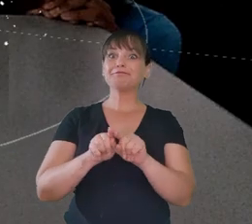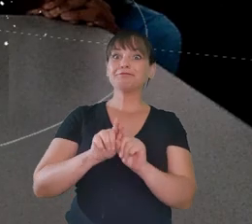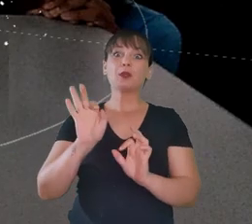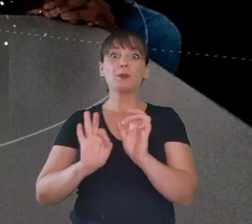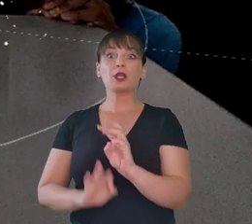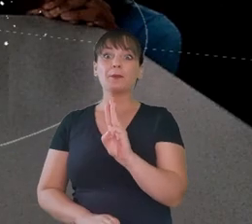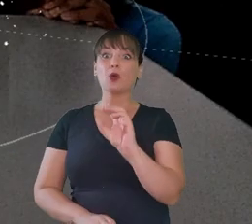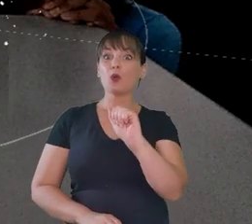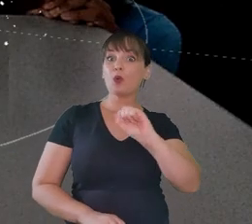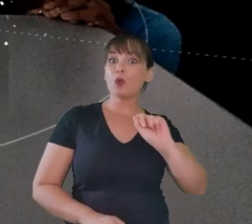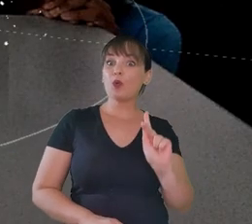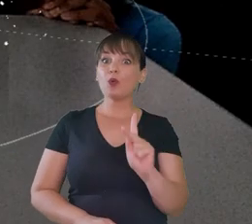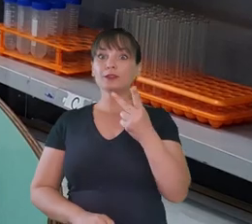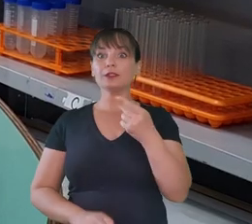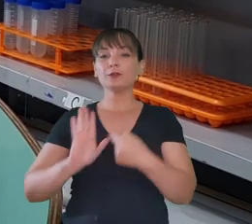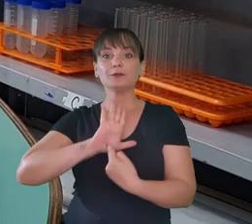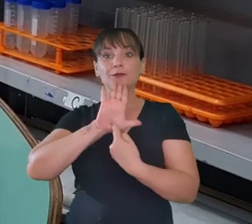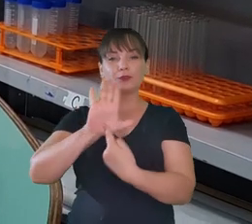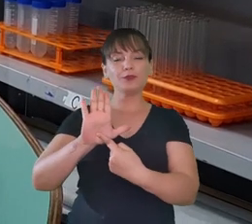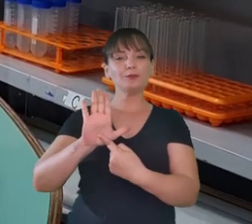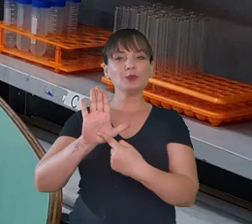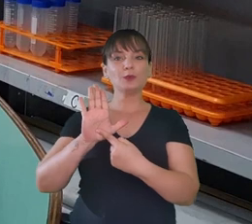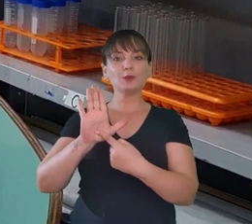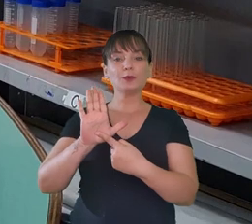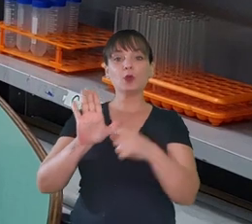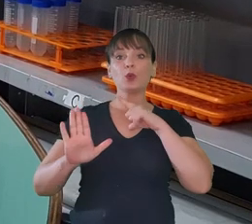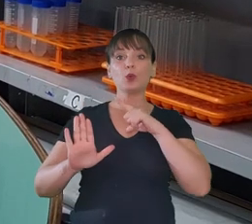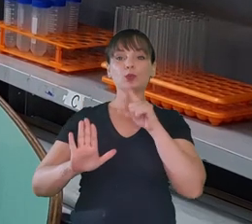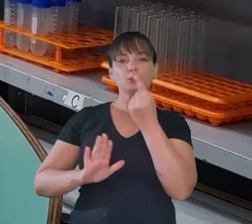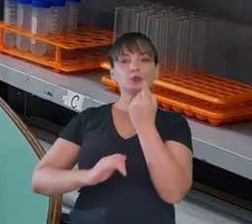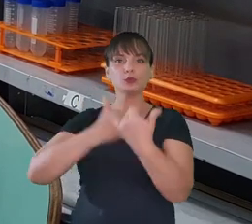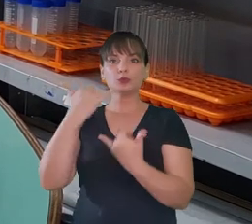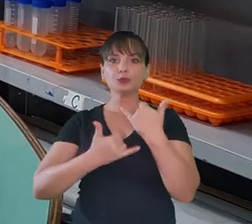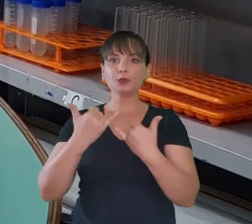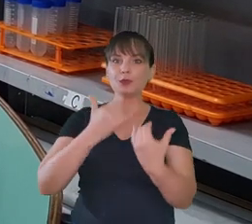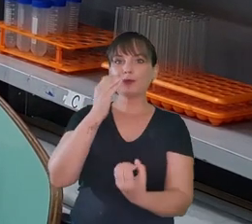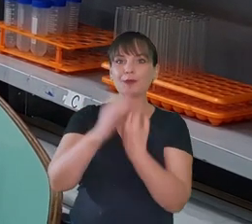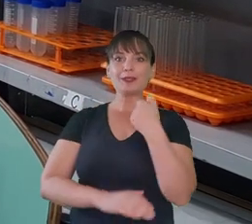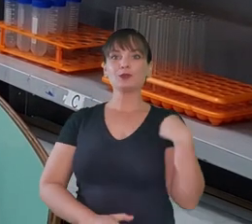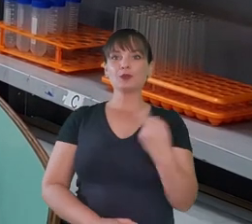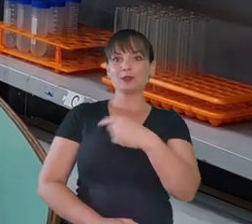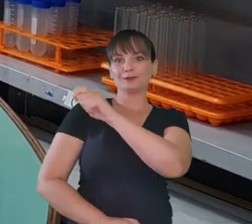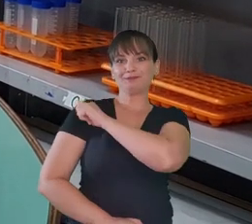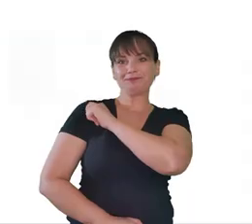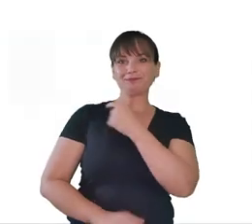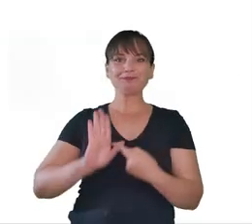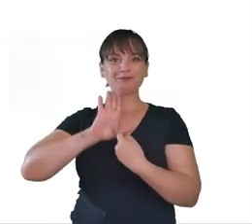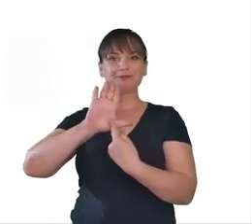programa Osh. E eu vou mostrar para vocês um pouquinho de um jogo feito pelos nossos alunos. Roda aí!